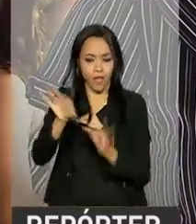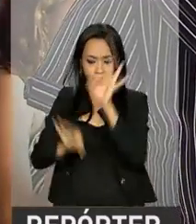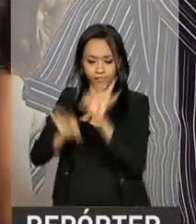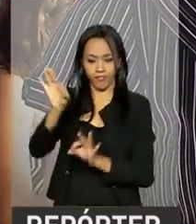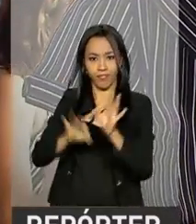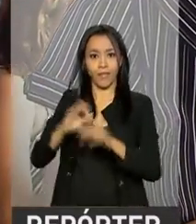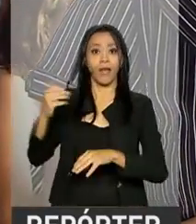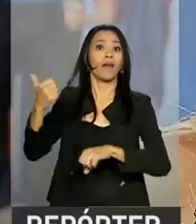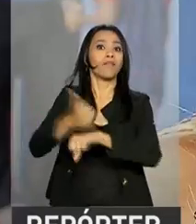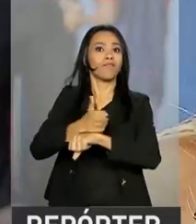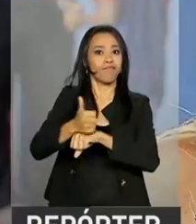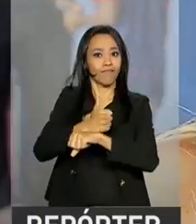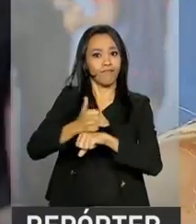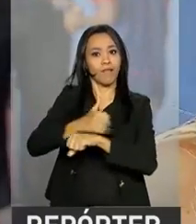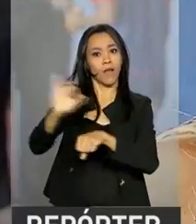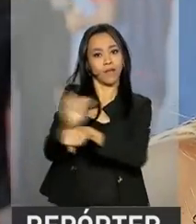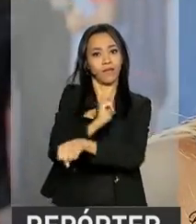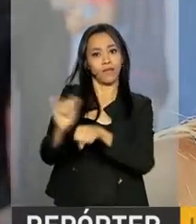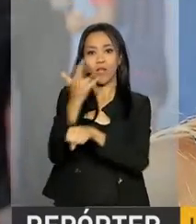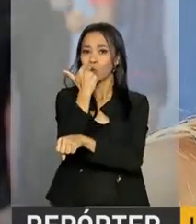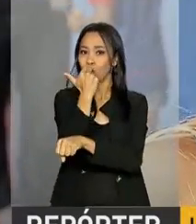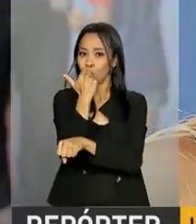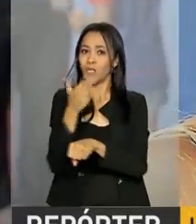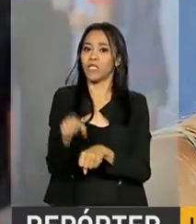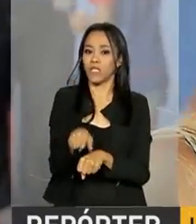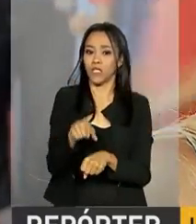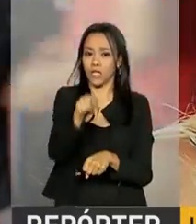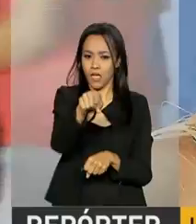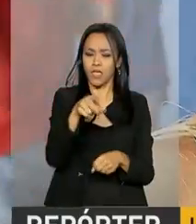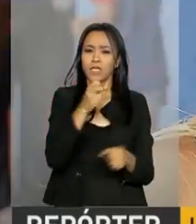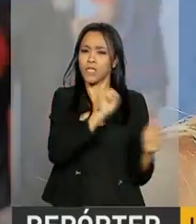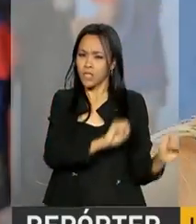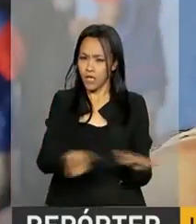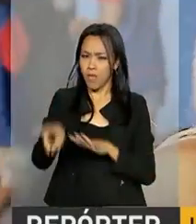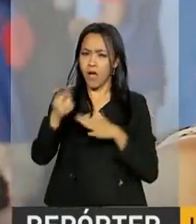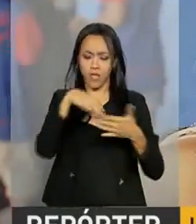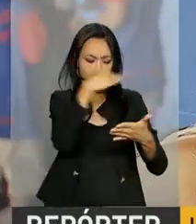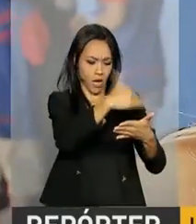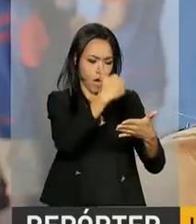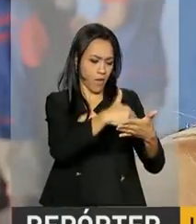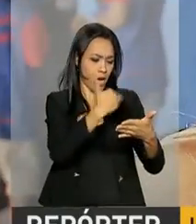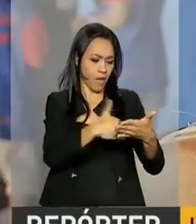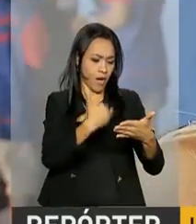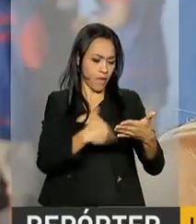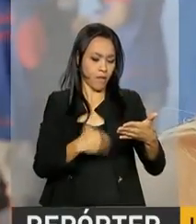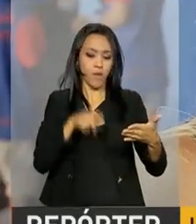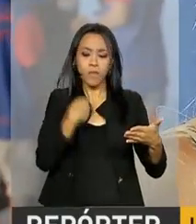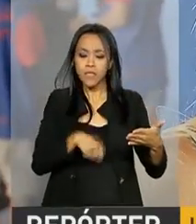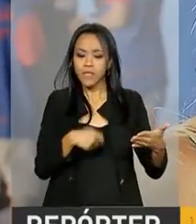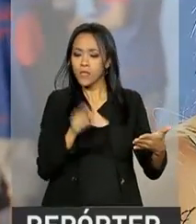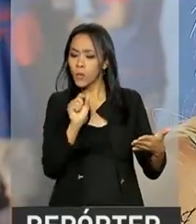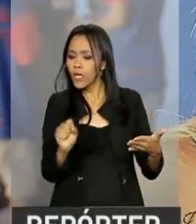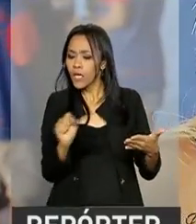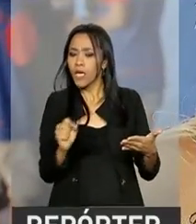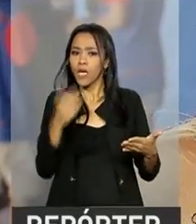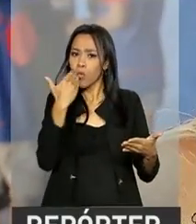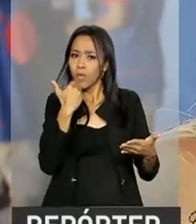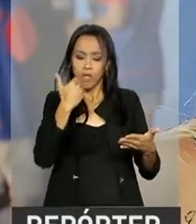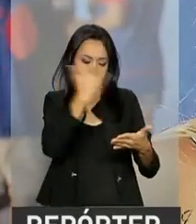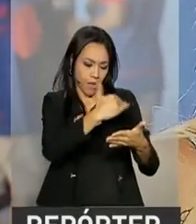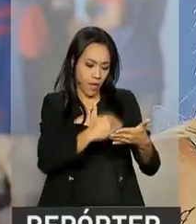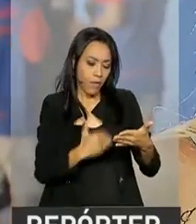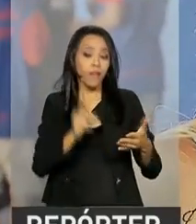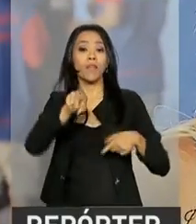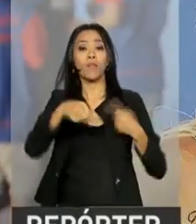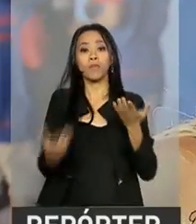por nutricionistas. Semanalmente ela faz o cardápio de acordo com as necessidades. Ela também faz um trabalho de pesar